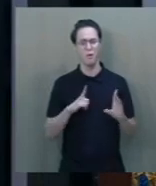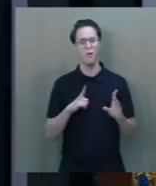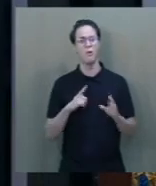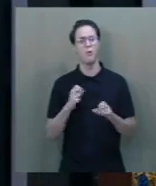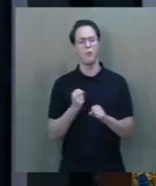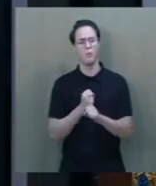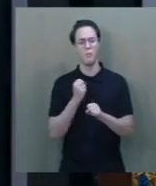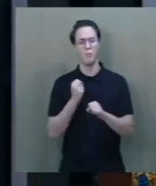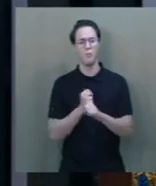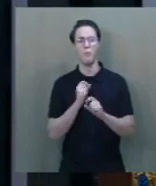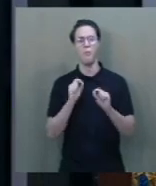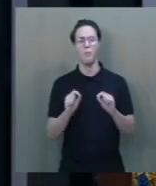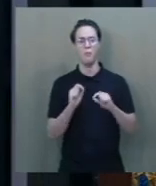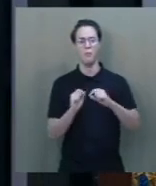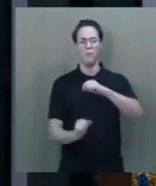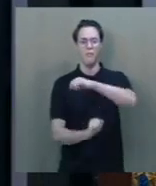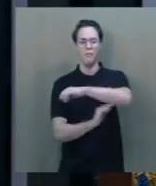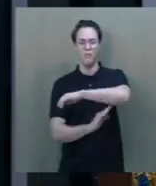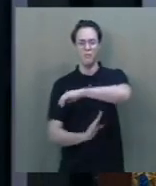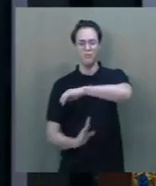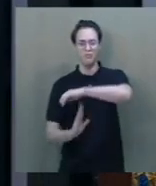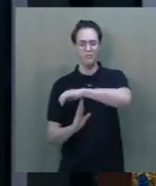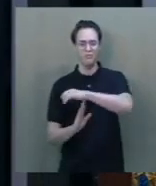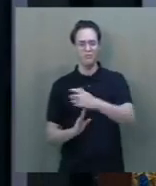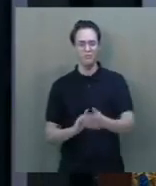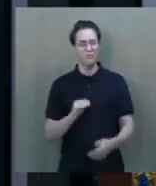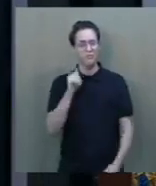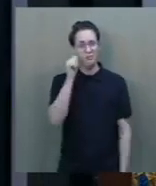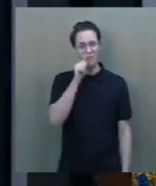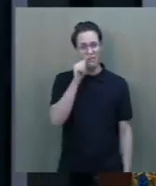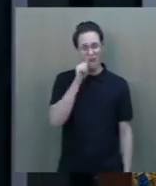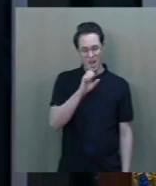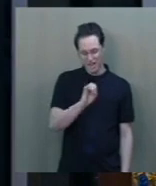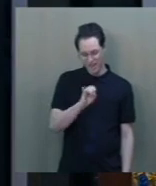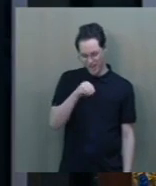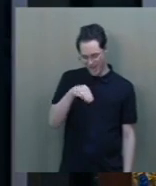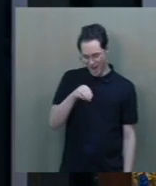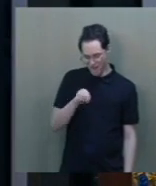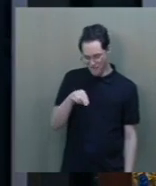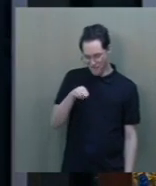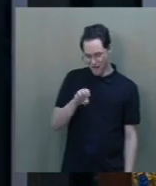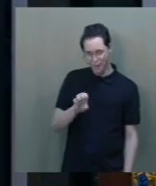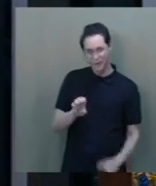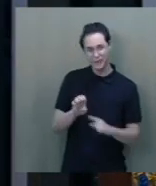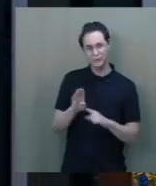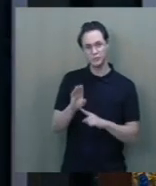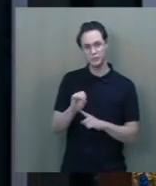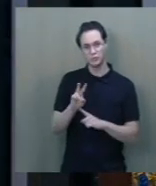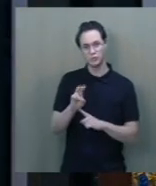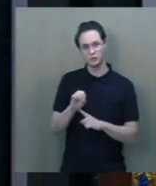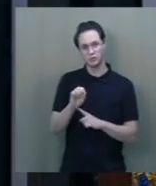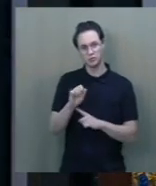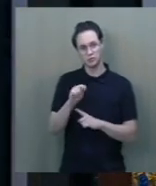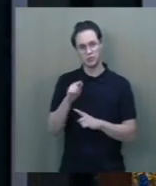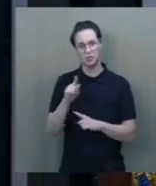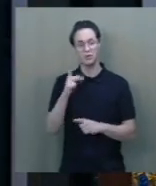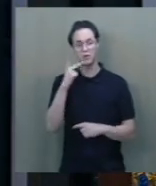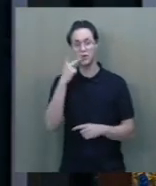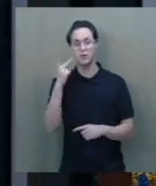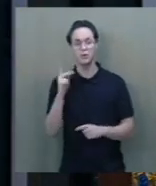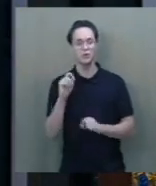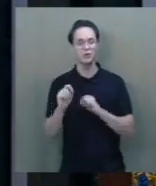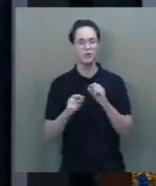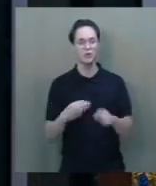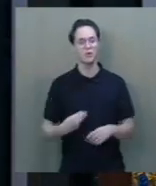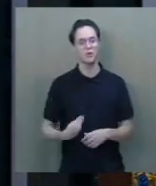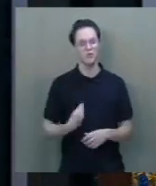de desigualdades. Simone de Beauvoir me ensinou, em seus livros, claro, que devo viver sem tempos